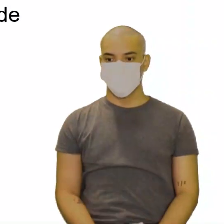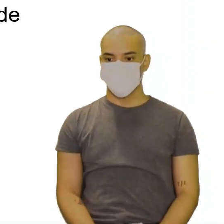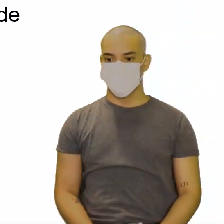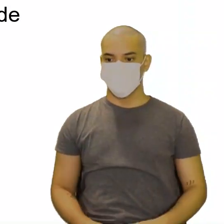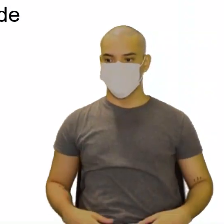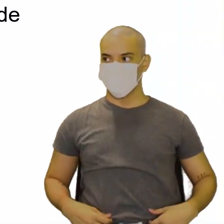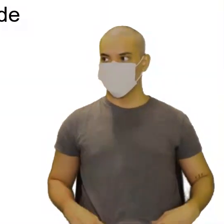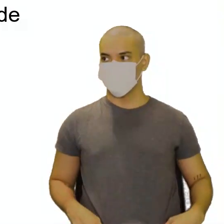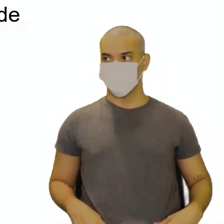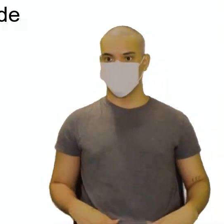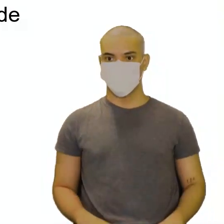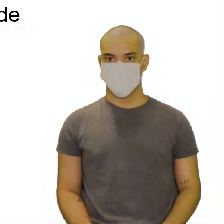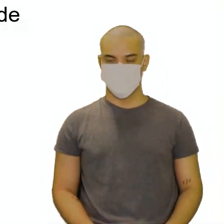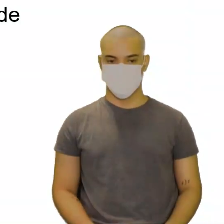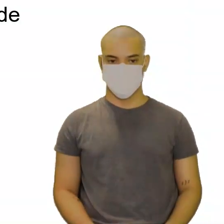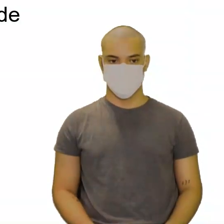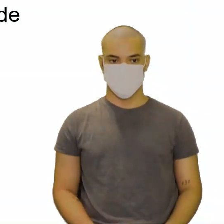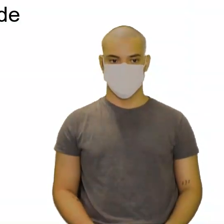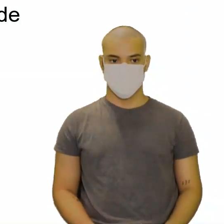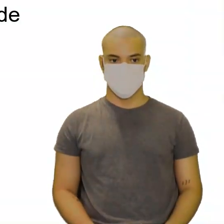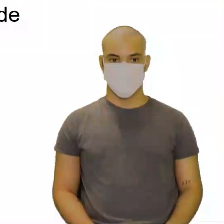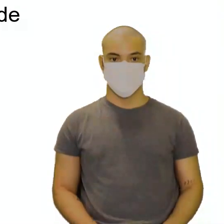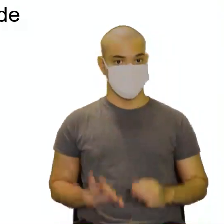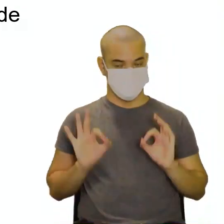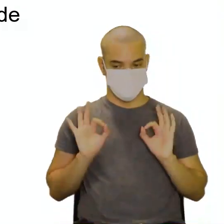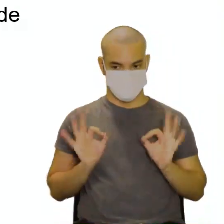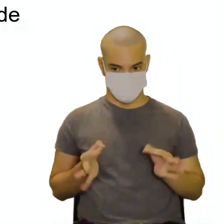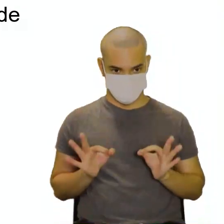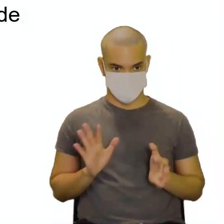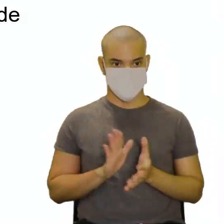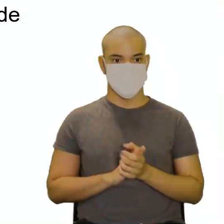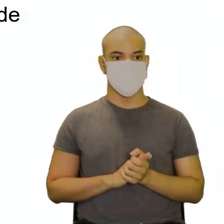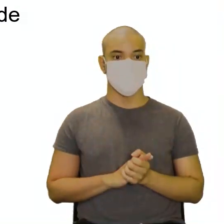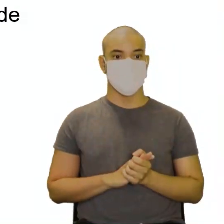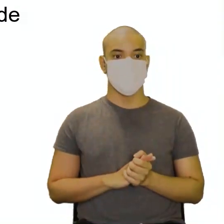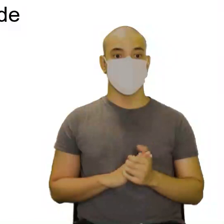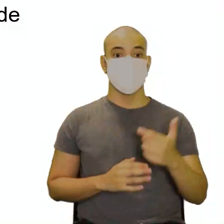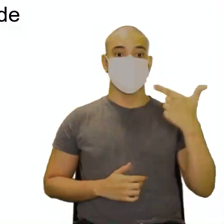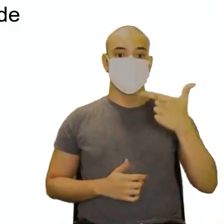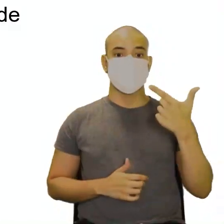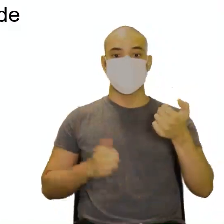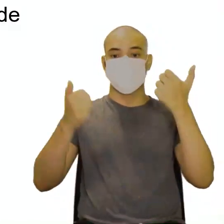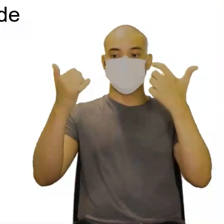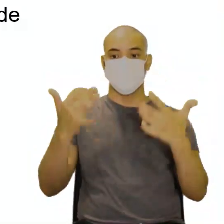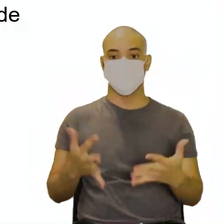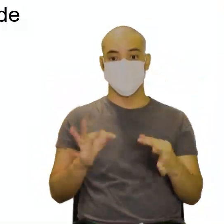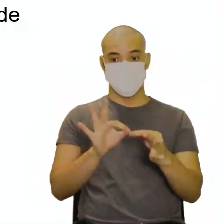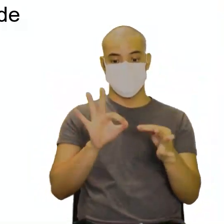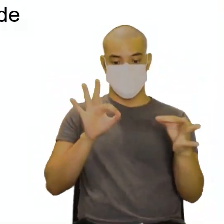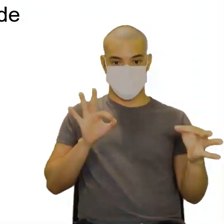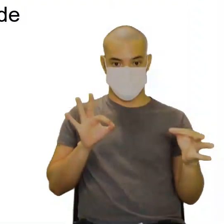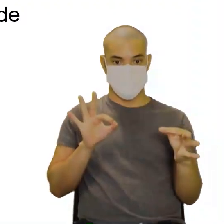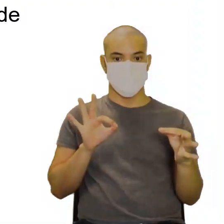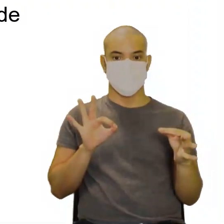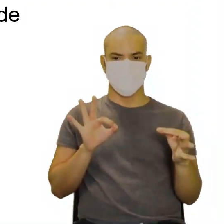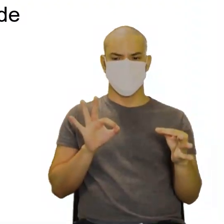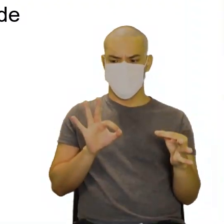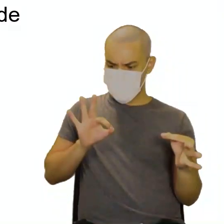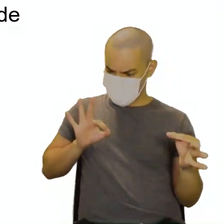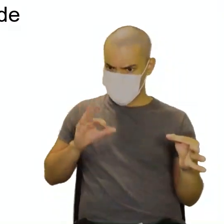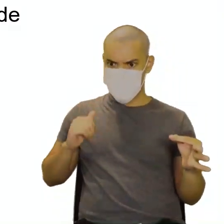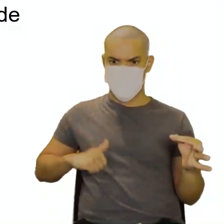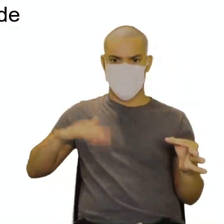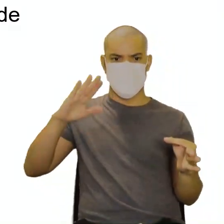Está correto. Então, aqui é correto. Na 2, ele fala quanto maior a distância, maior